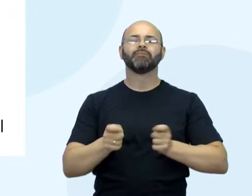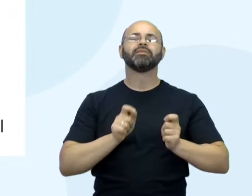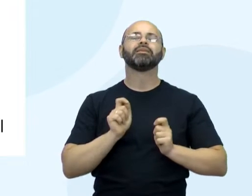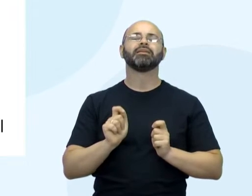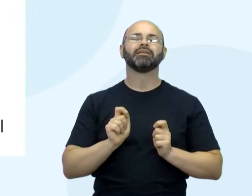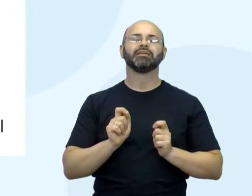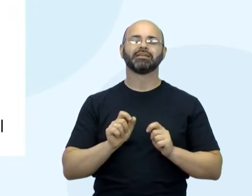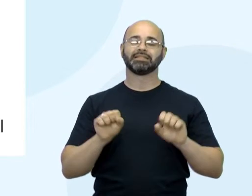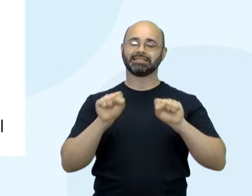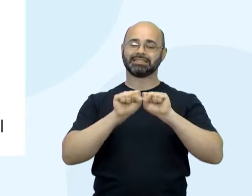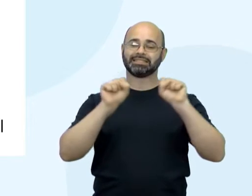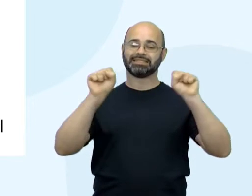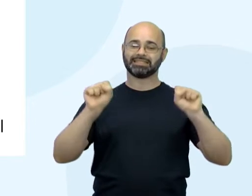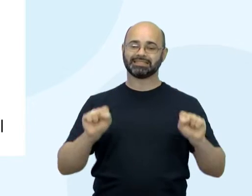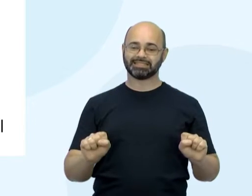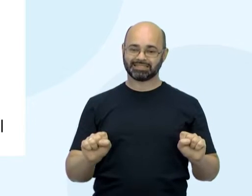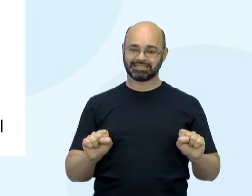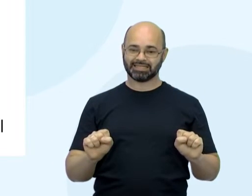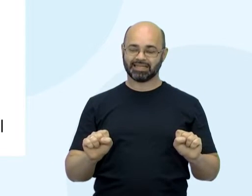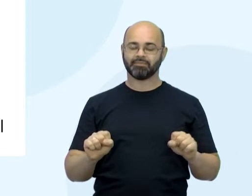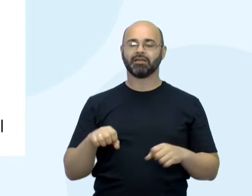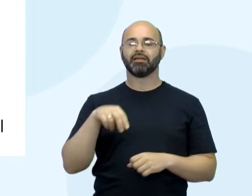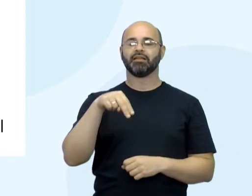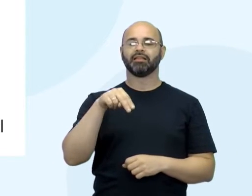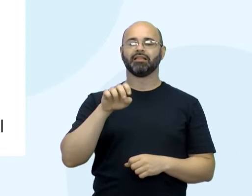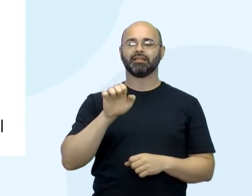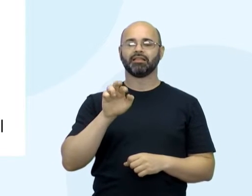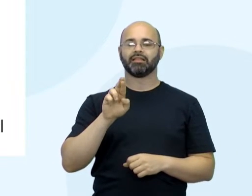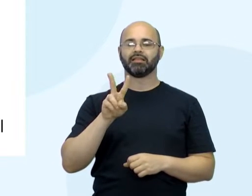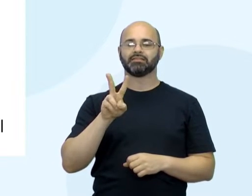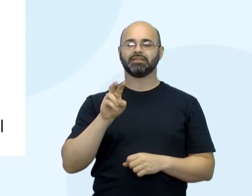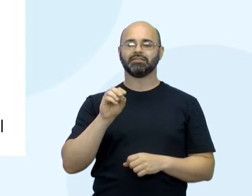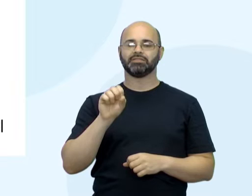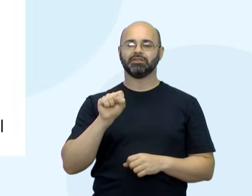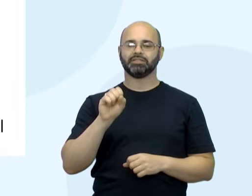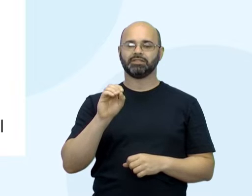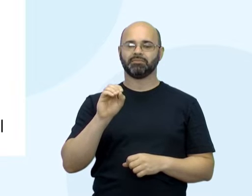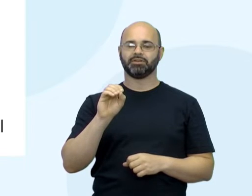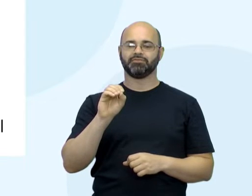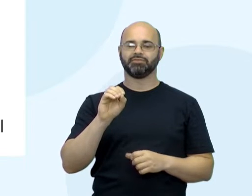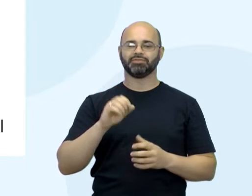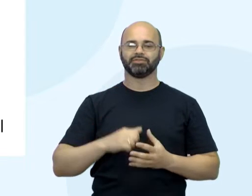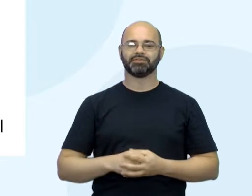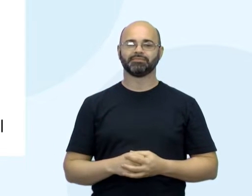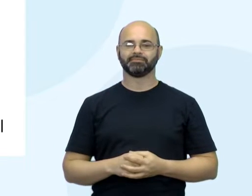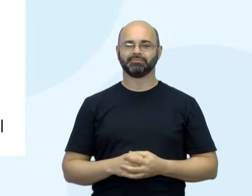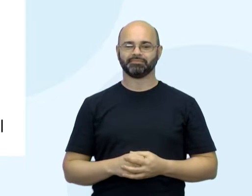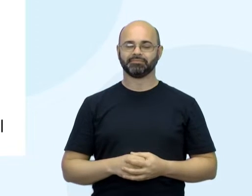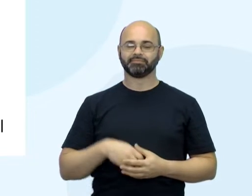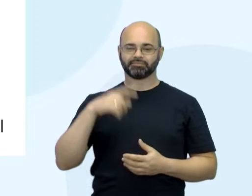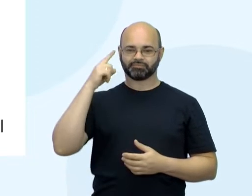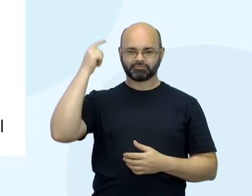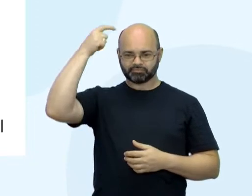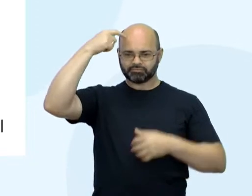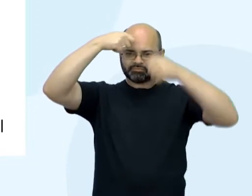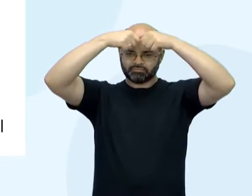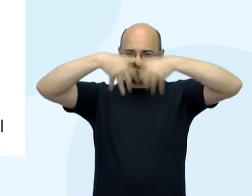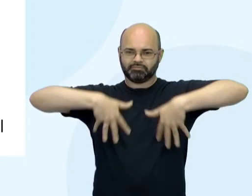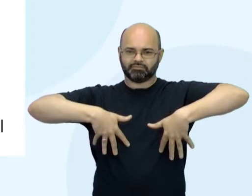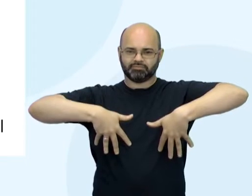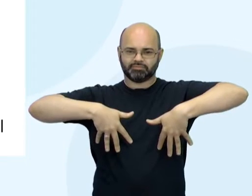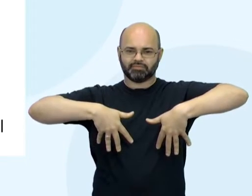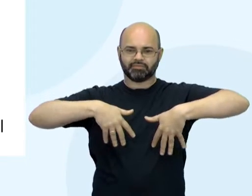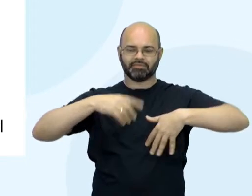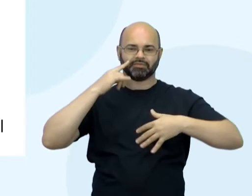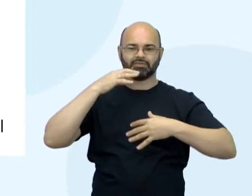sistema nervoso, já vimos, né? A gente já tem uma ideia disso. Aqui para a gente é preciso apenas que você não se esqueça, né? É preciso apenas que